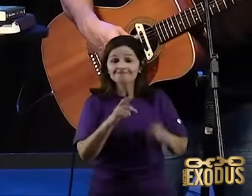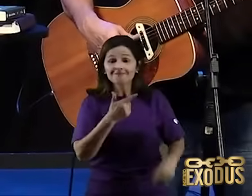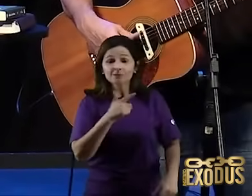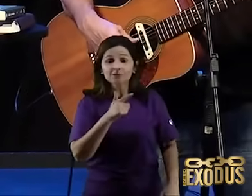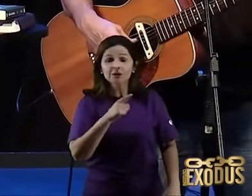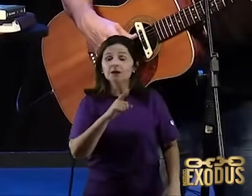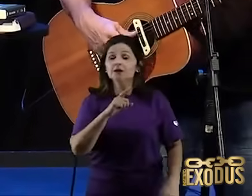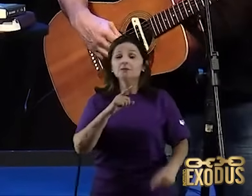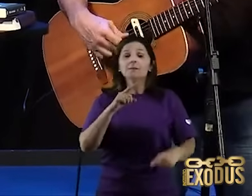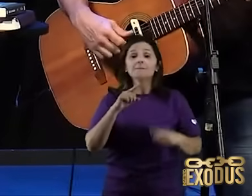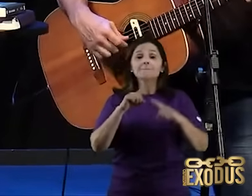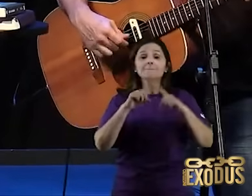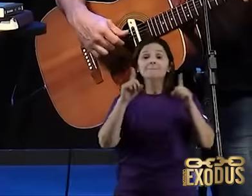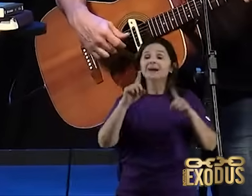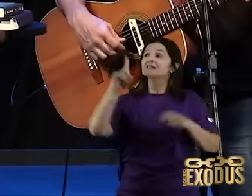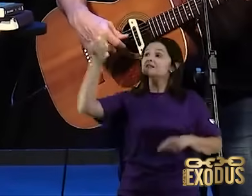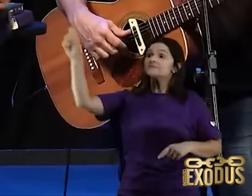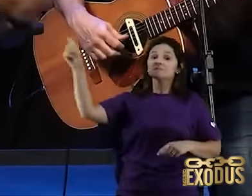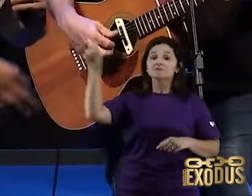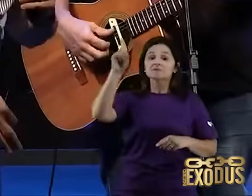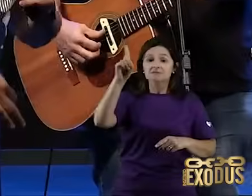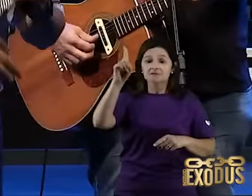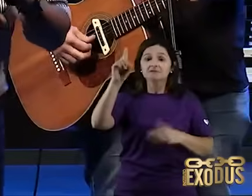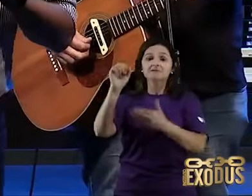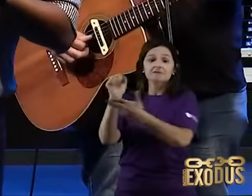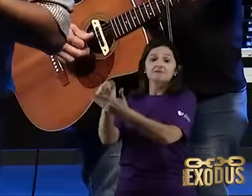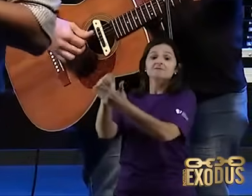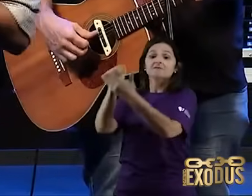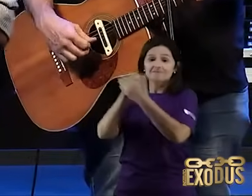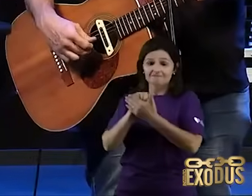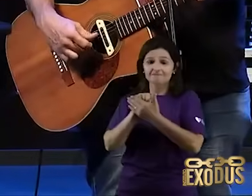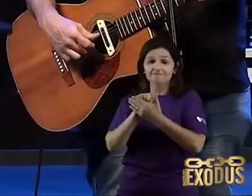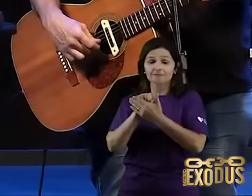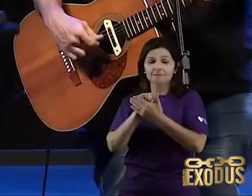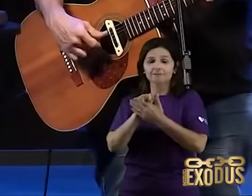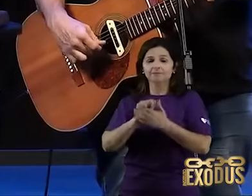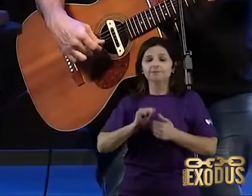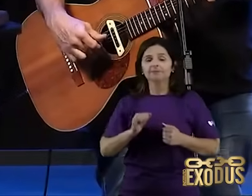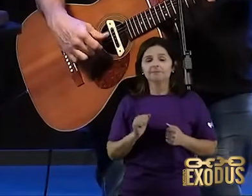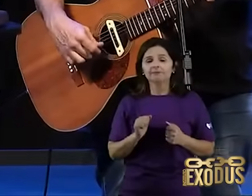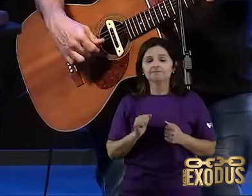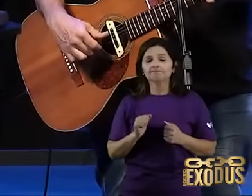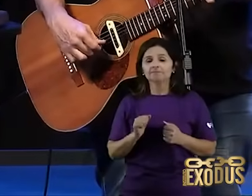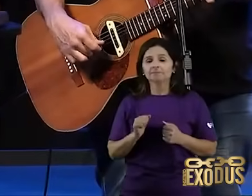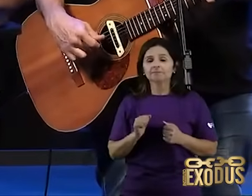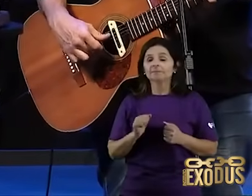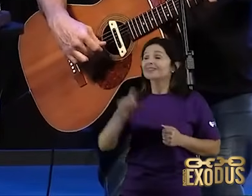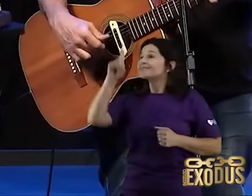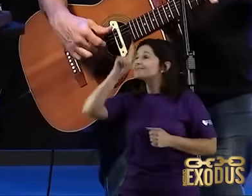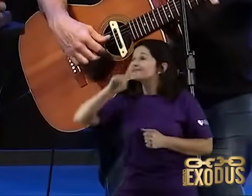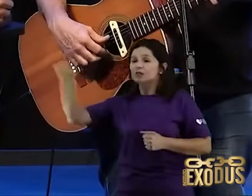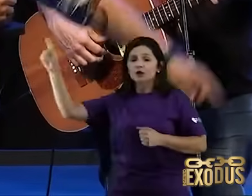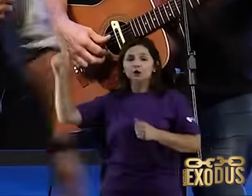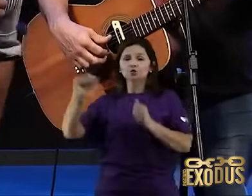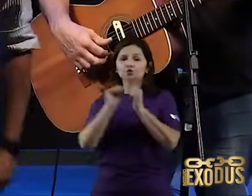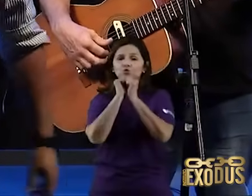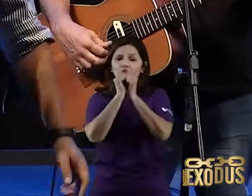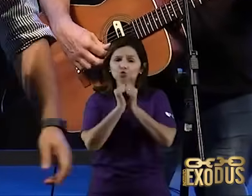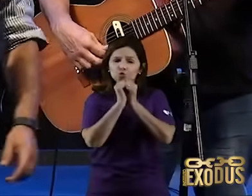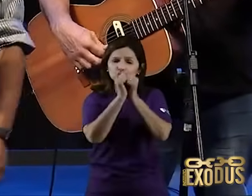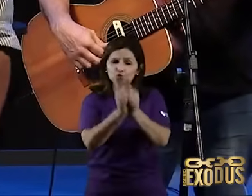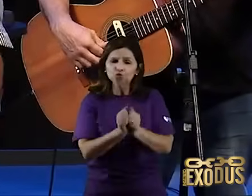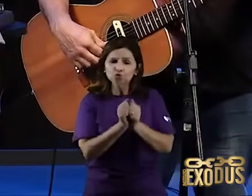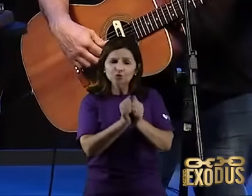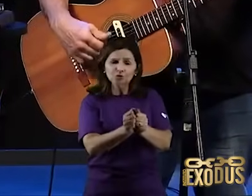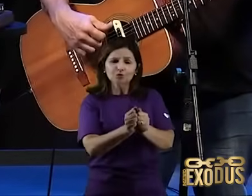vai est contigo Amém desde o dia primeiro de Janeiro ele já tá contigo até o dia 31 de